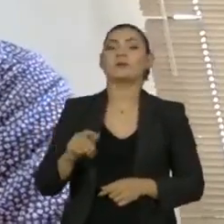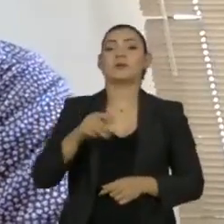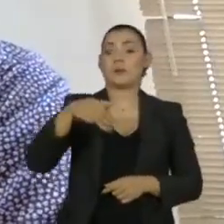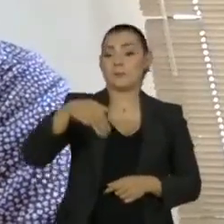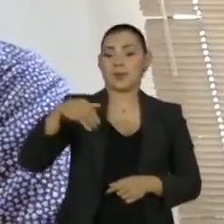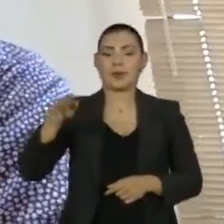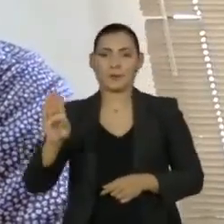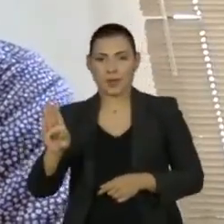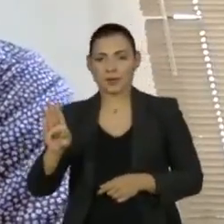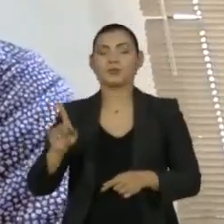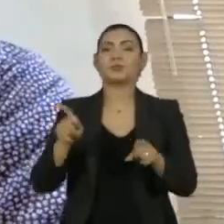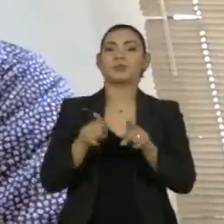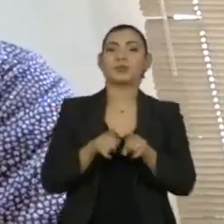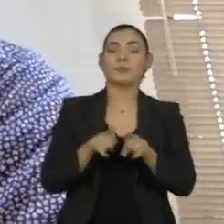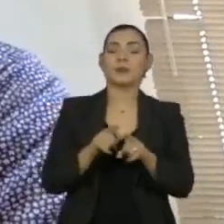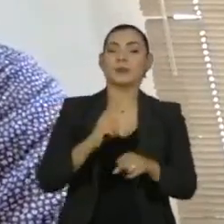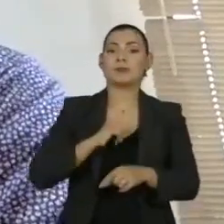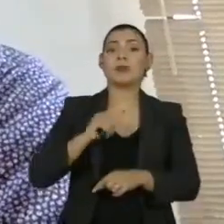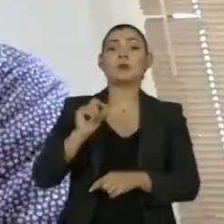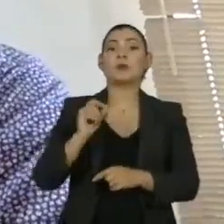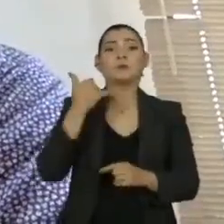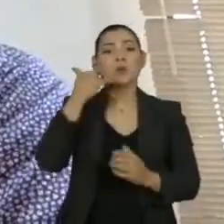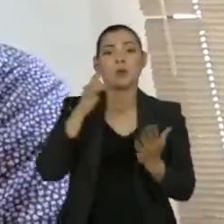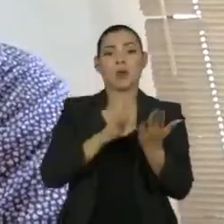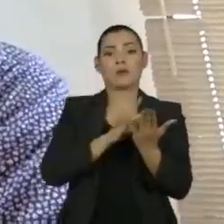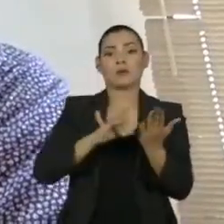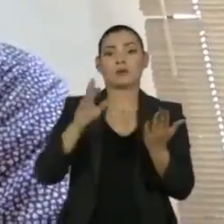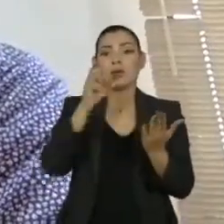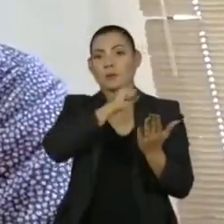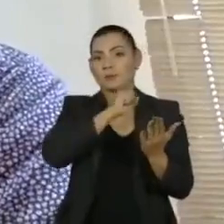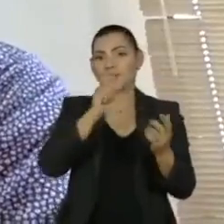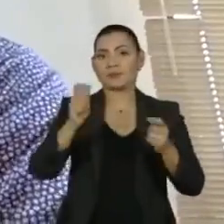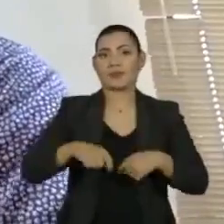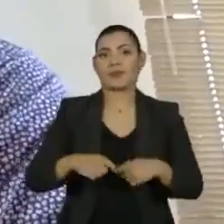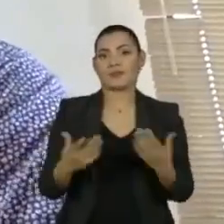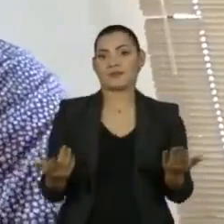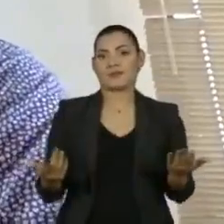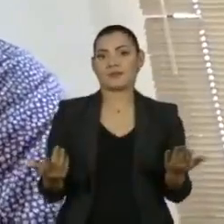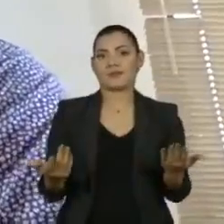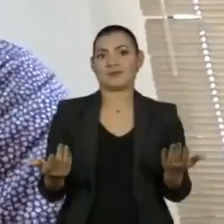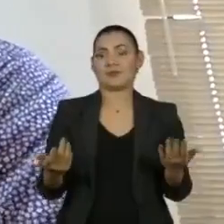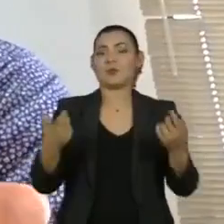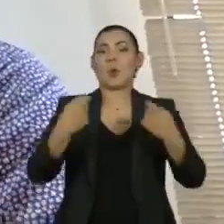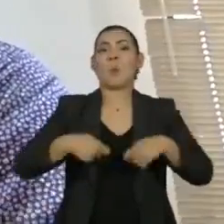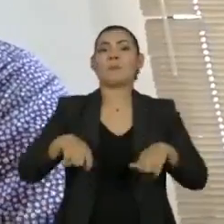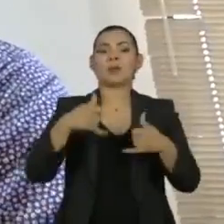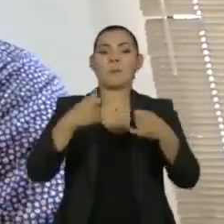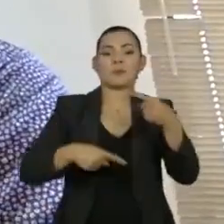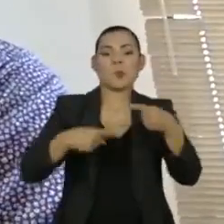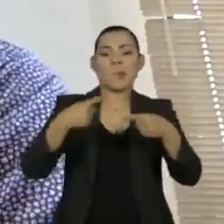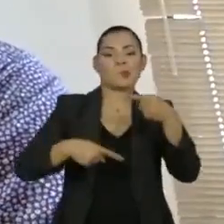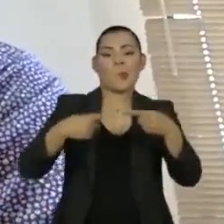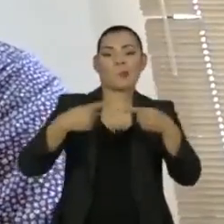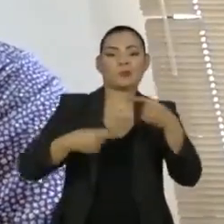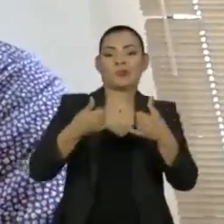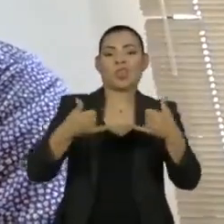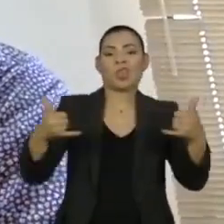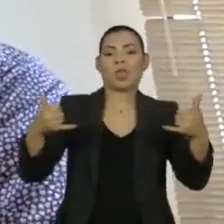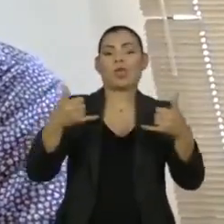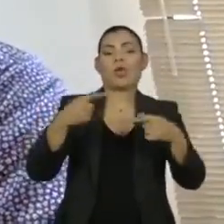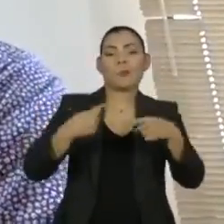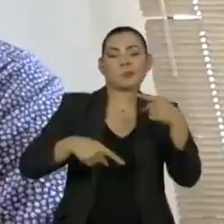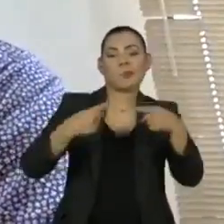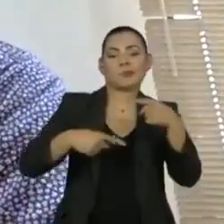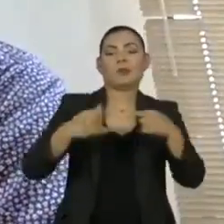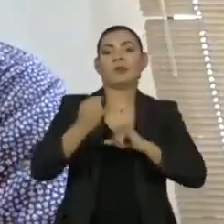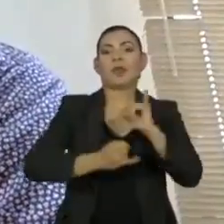normalmente é disponibilizado via fibra, no seu celular, podendo não mais ficar com a internet lenta,